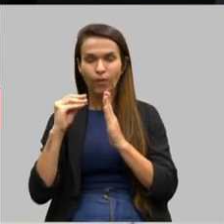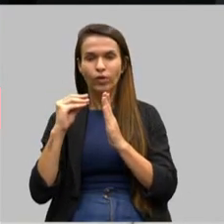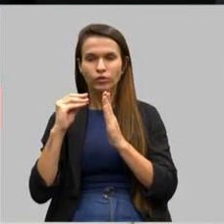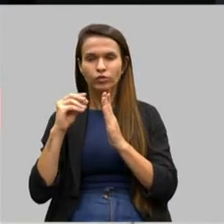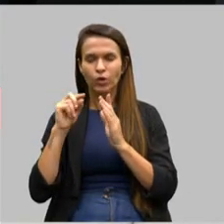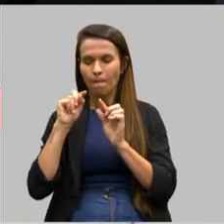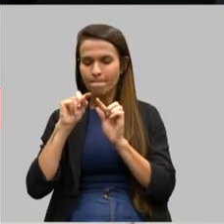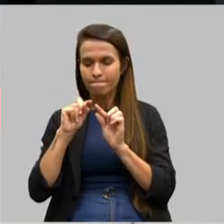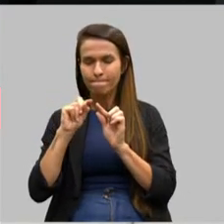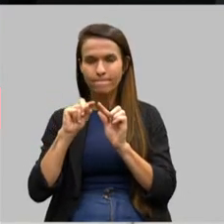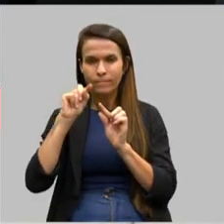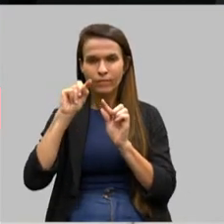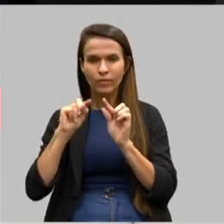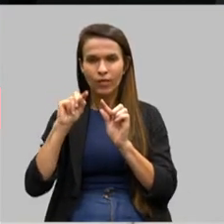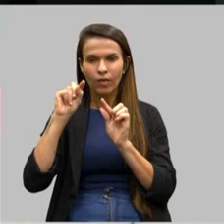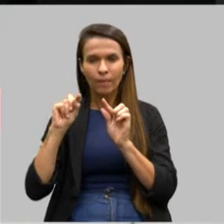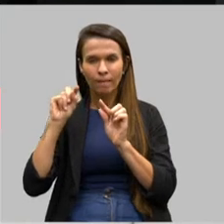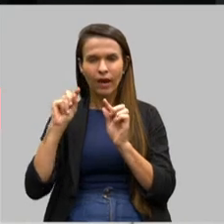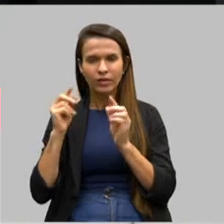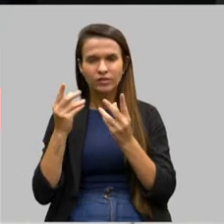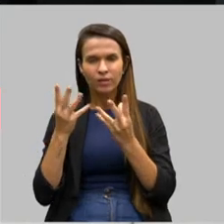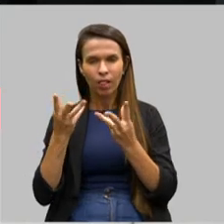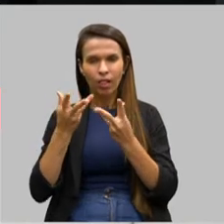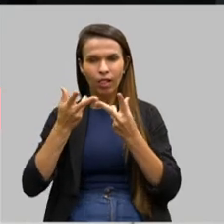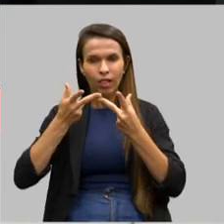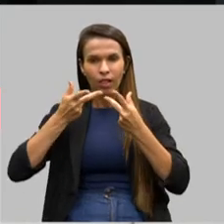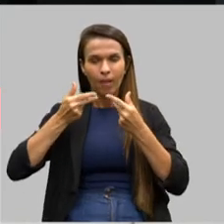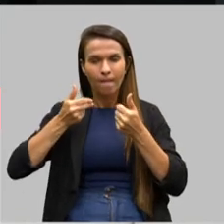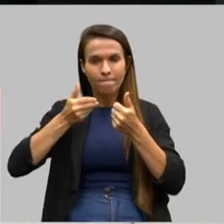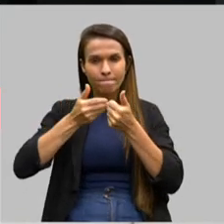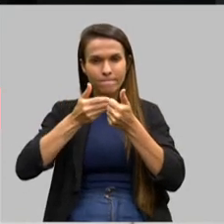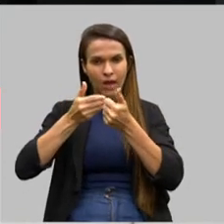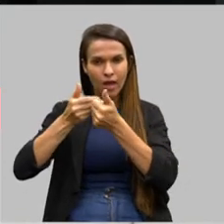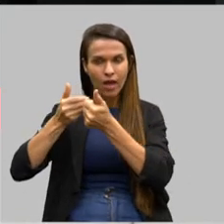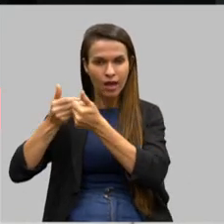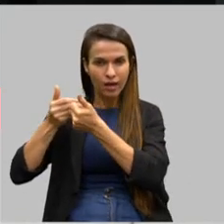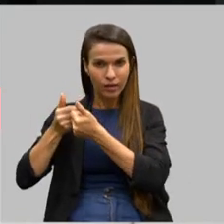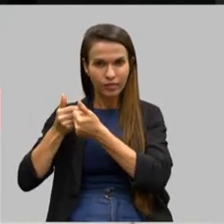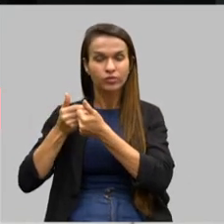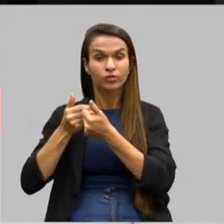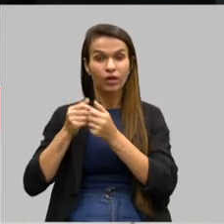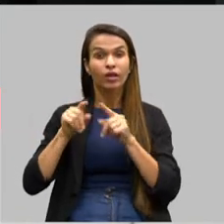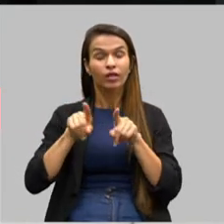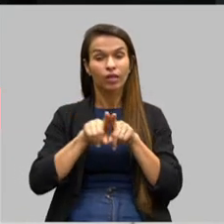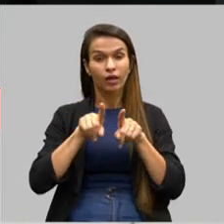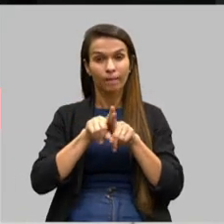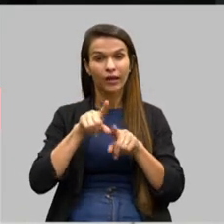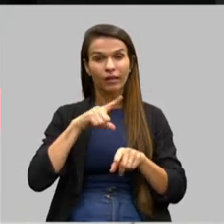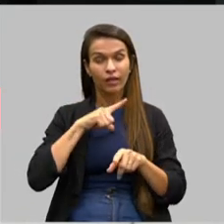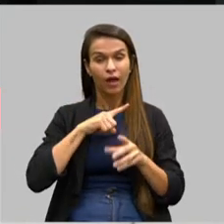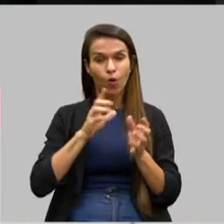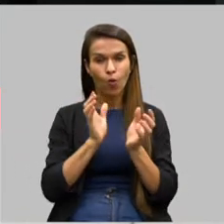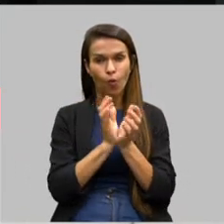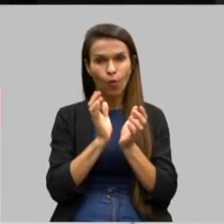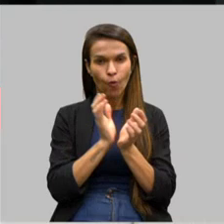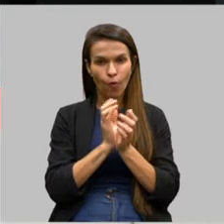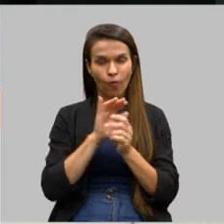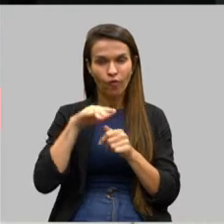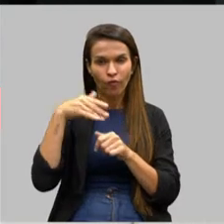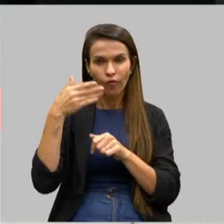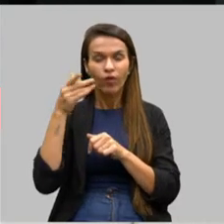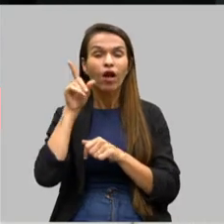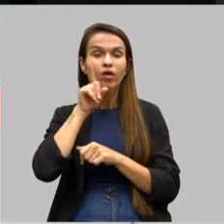grade mais refinado, mais próximos uns dos outros. Mas também existe um grupo internacional que cria